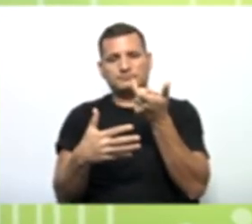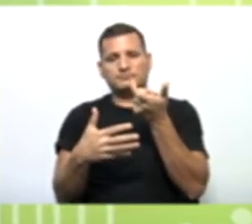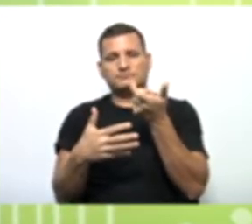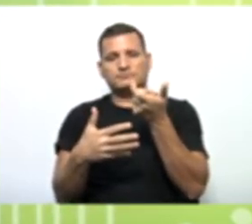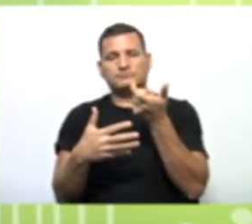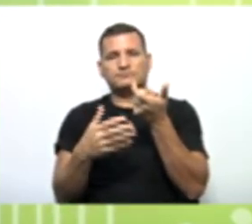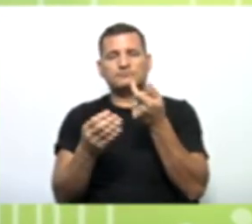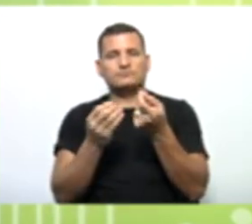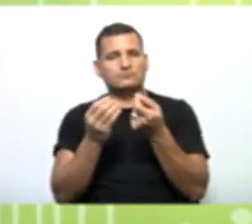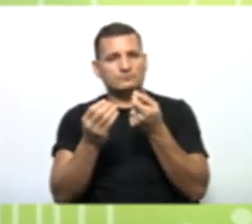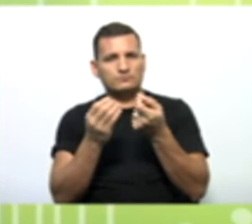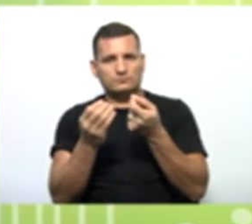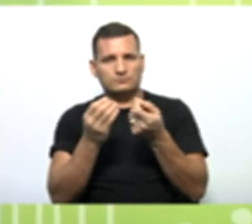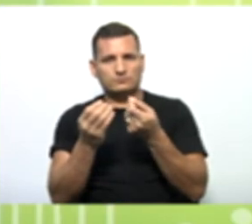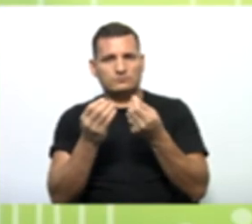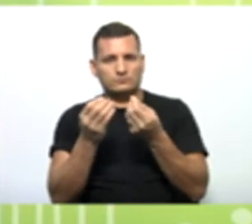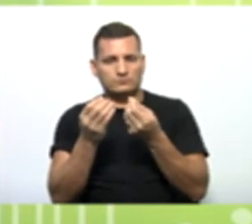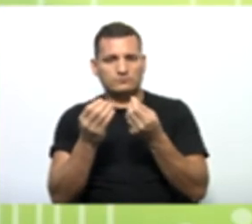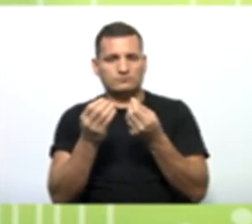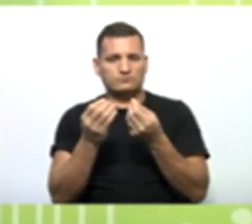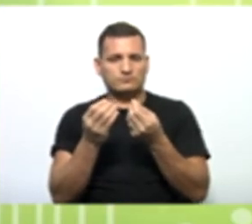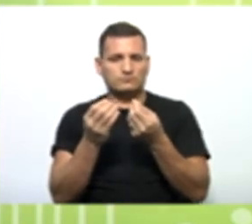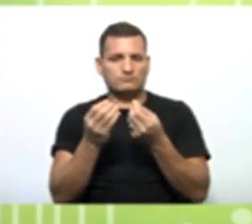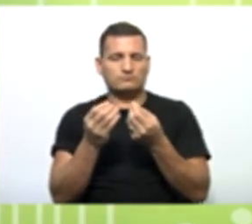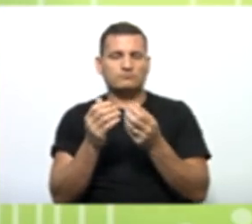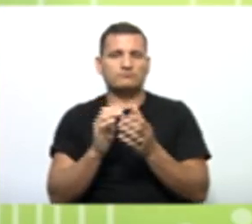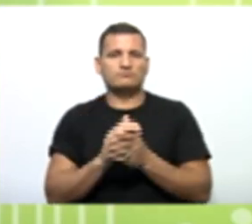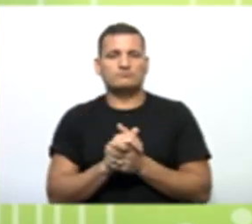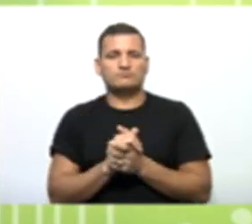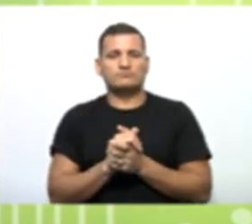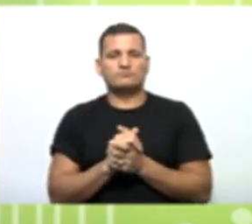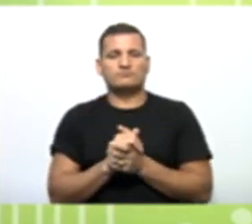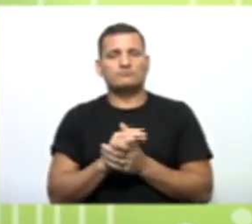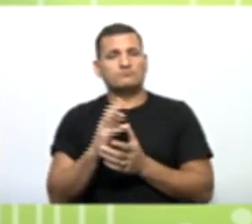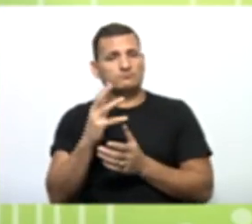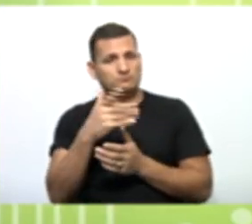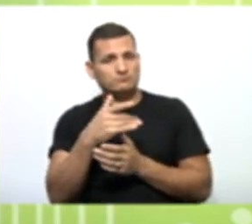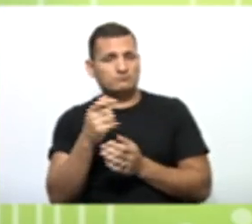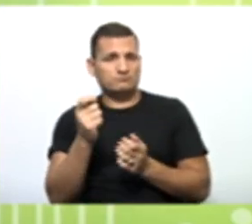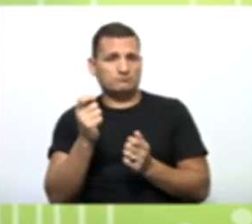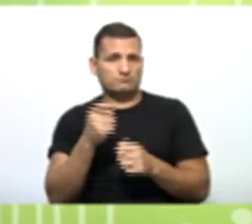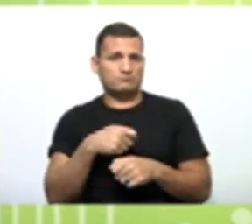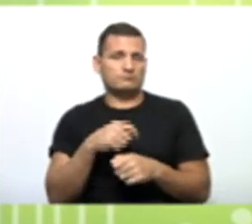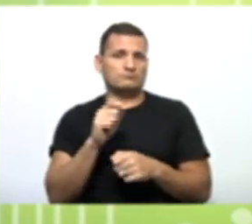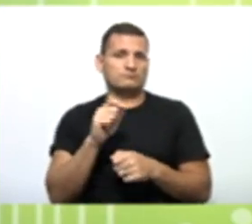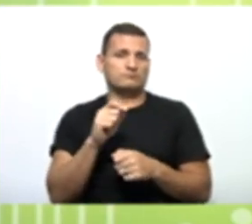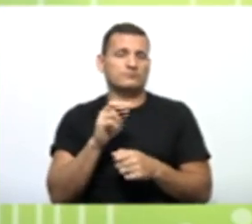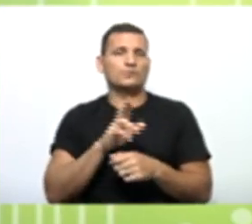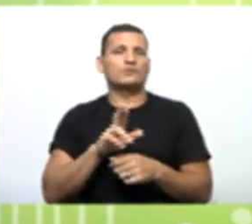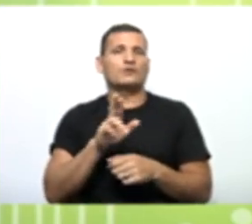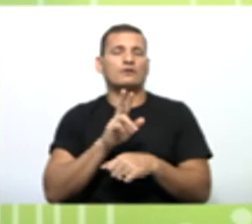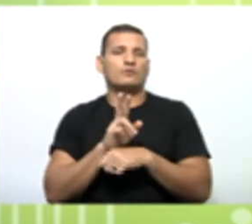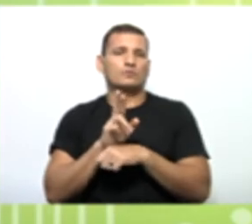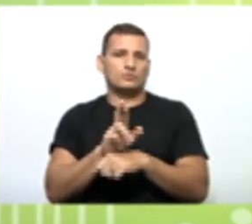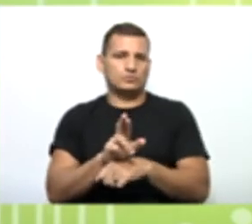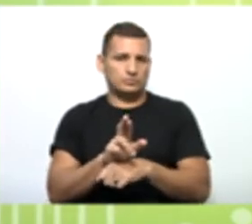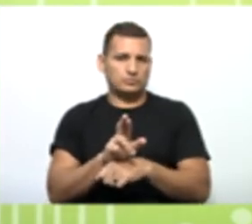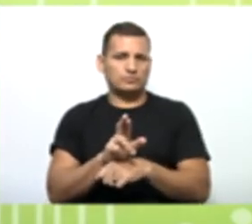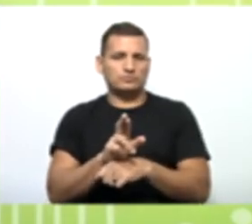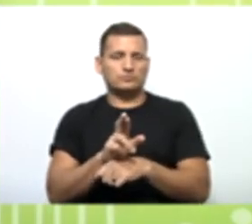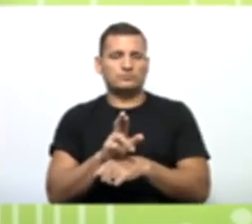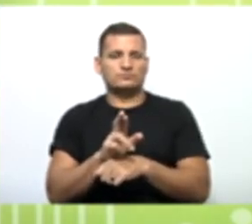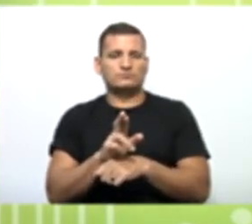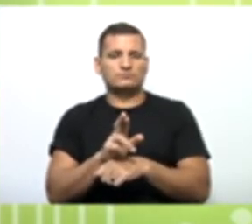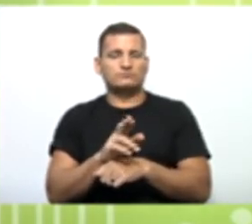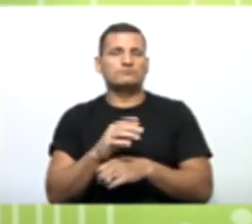que ficaria essa situação? Então, tudo isso é possível através de recursos como esse, né? Lógico que a gente tem